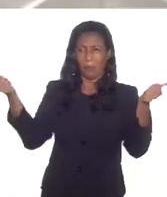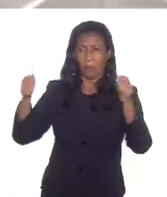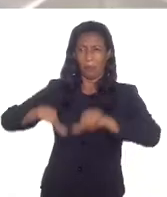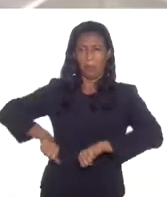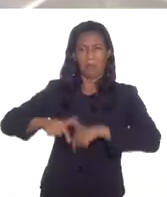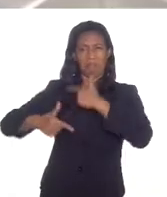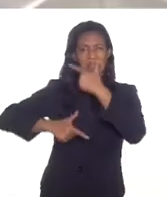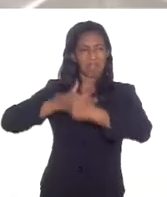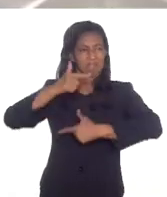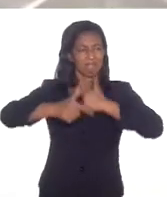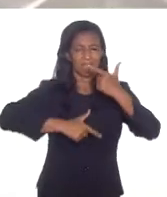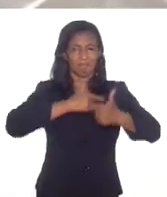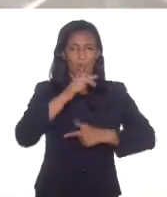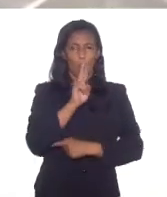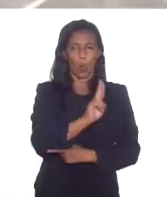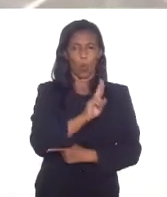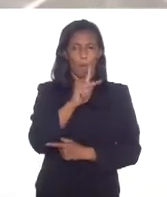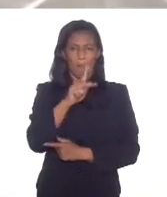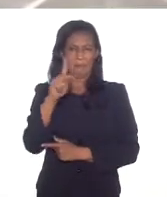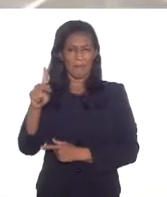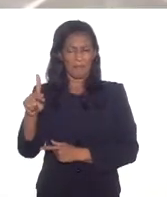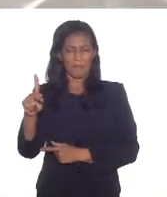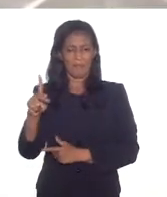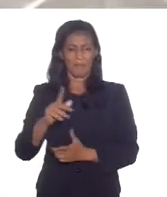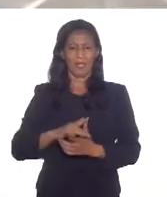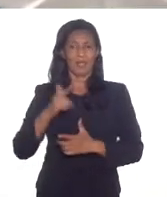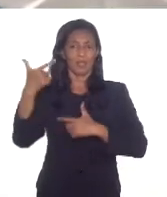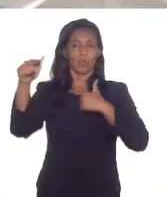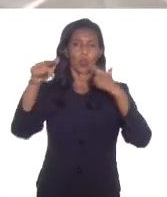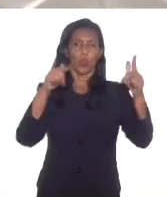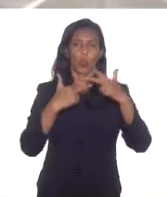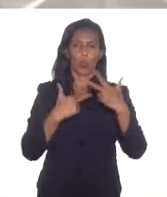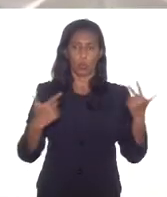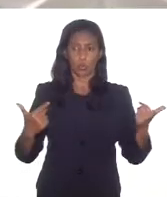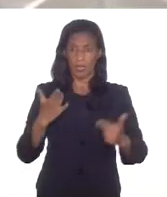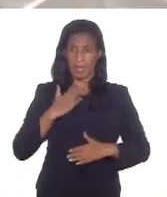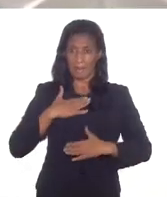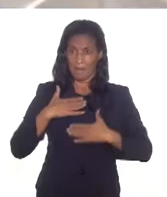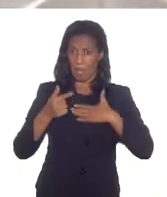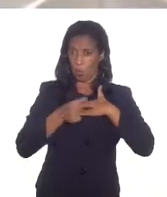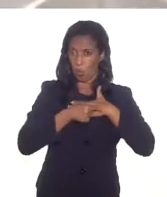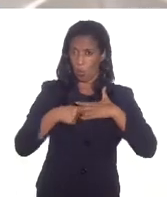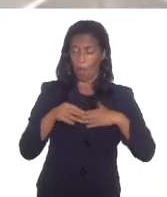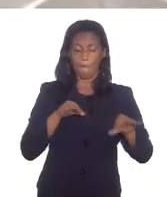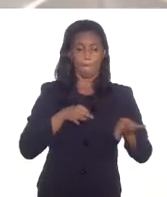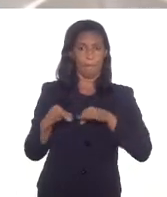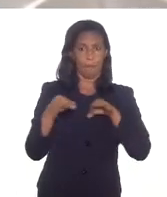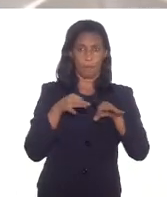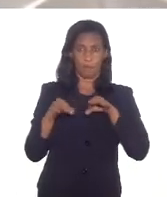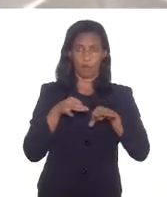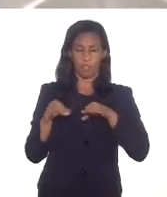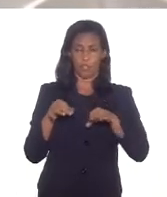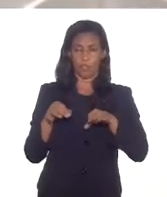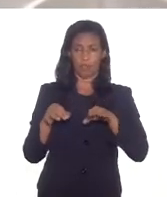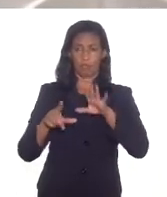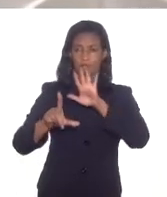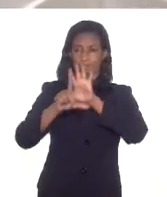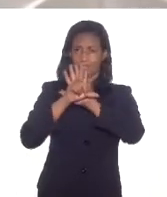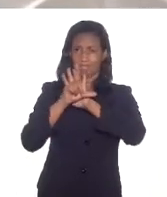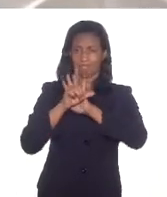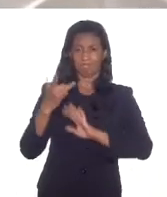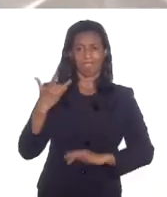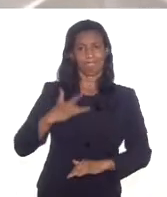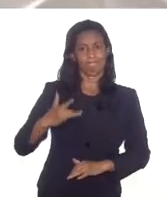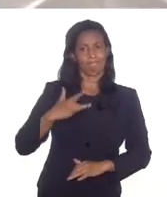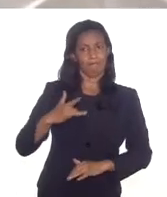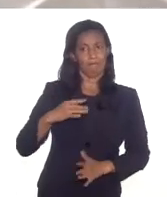dos policiais das UPPs, entre outras coisas. É da minha autoria um projeto de lei que, lamentavelmente, ainda não